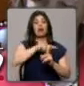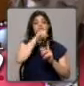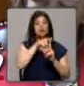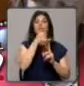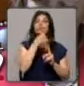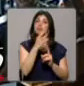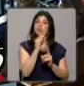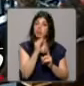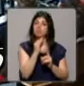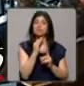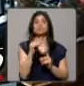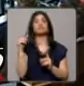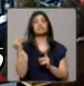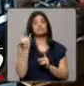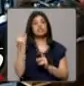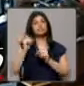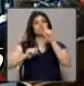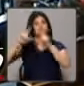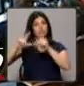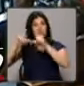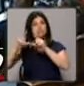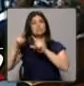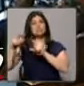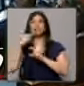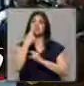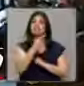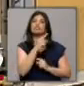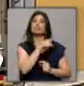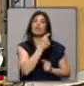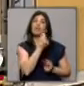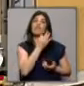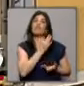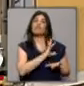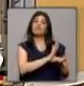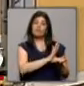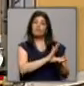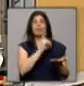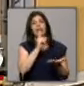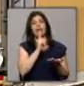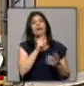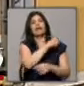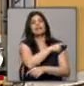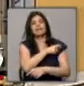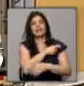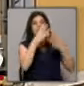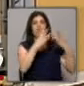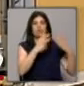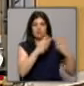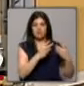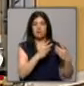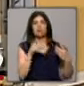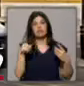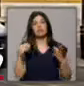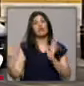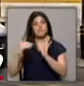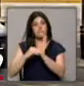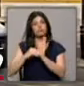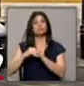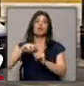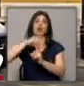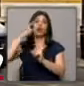2014 é que o Instituto de Estatística classificou o Fundo de Resolução como uma entidade orçamental e que, por isso, só foi incluído no orçamento deste ano.